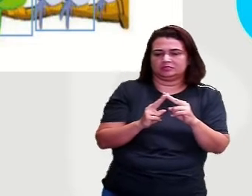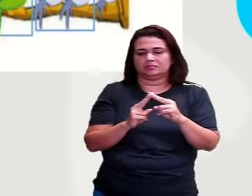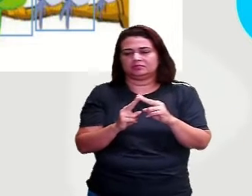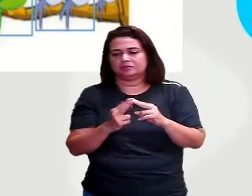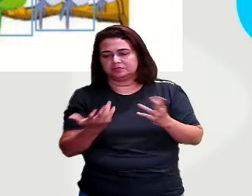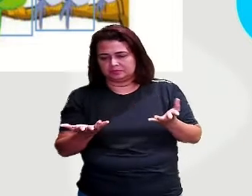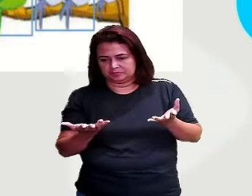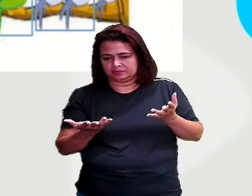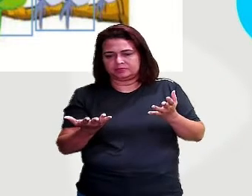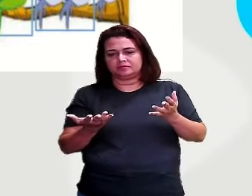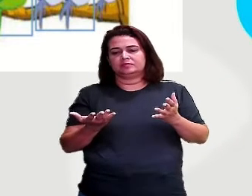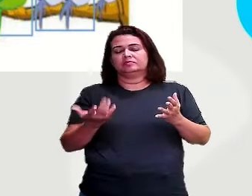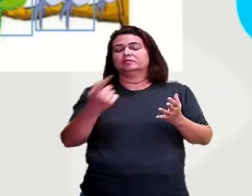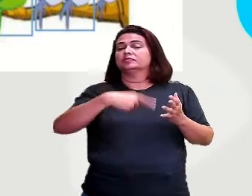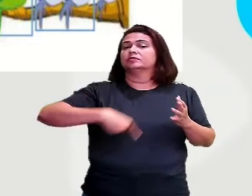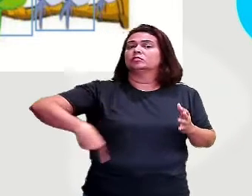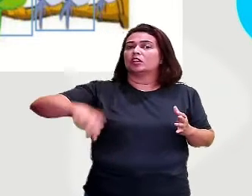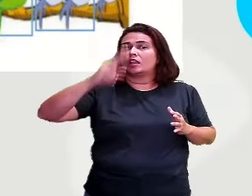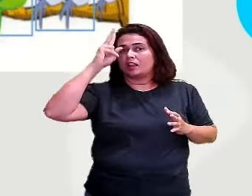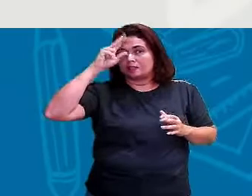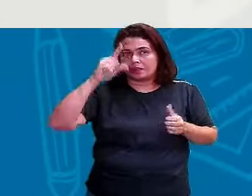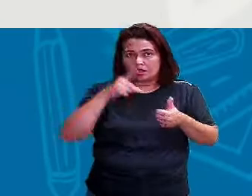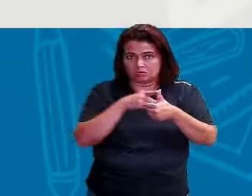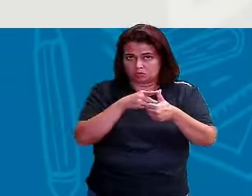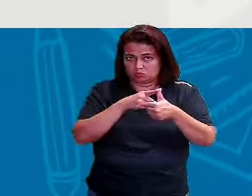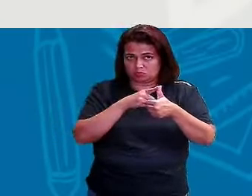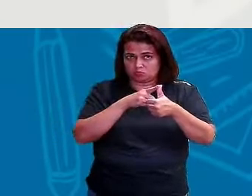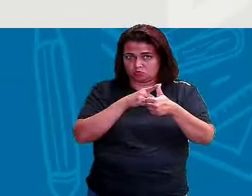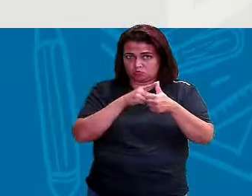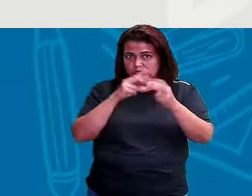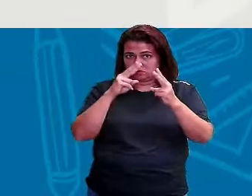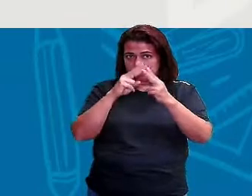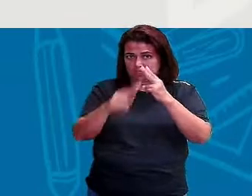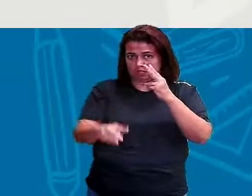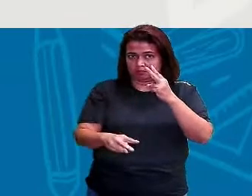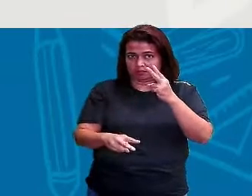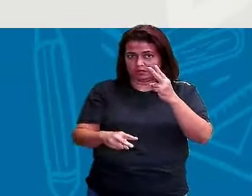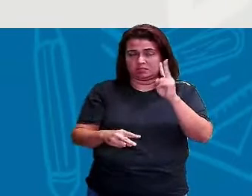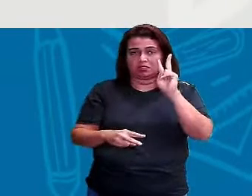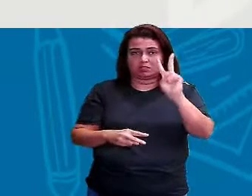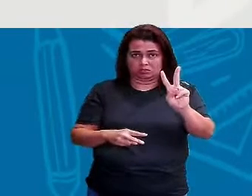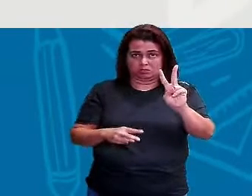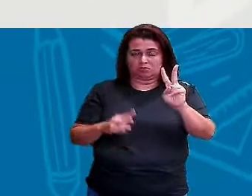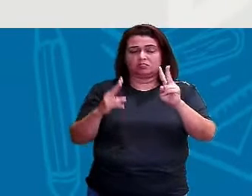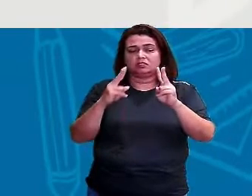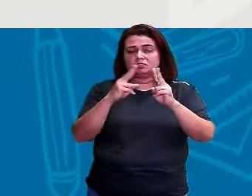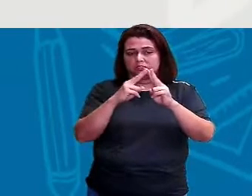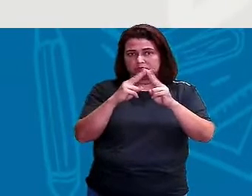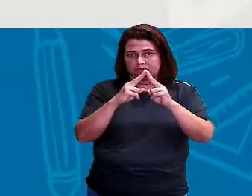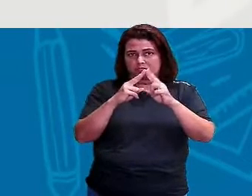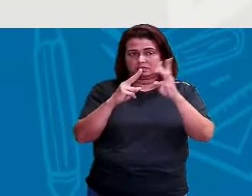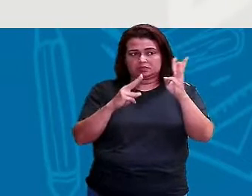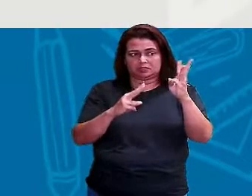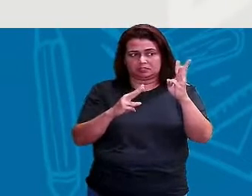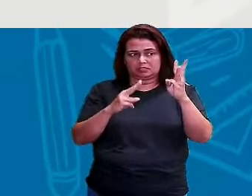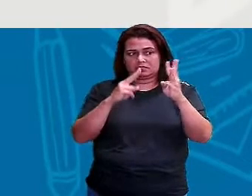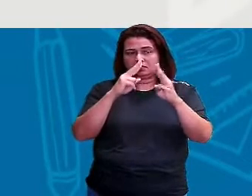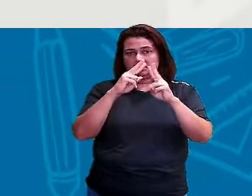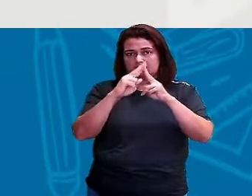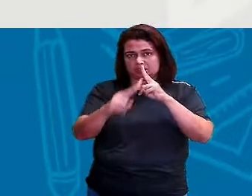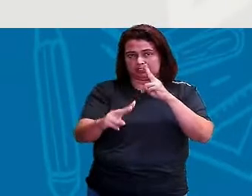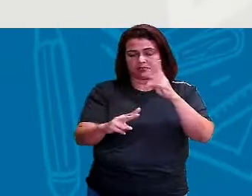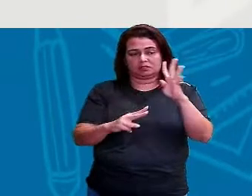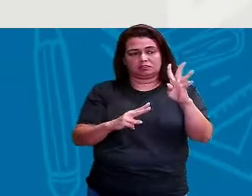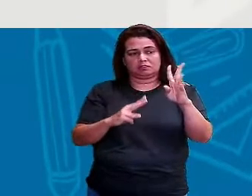ímpar. Então, vamos só relembrar, gente. 1 é par, 1 é ímpar, 2 é par. 3 é ímpar, 4 é